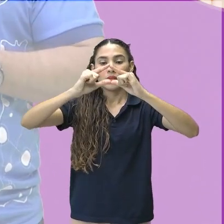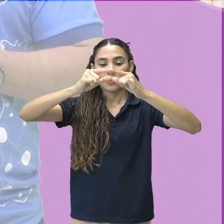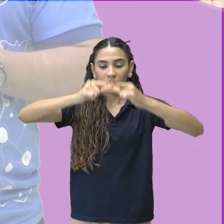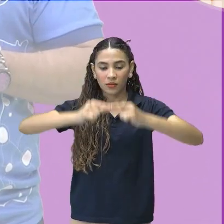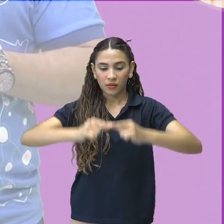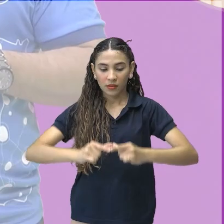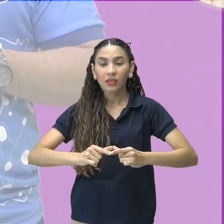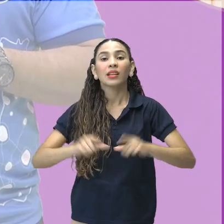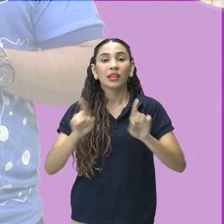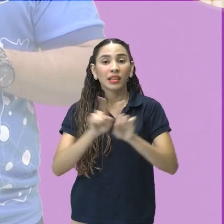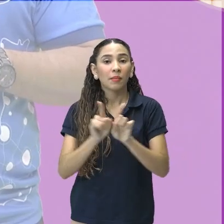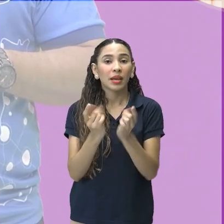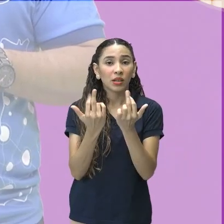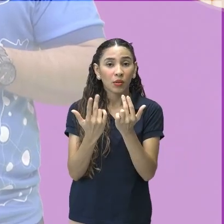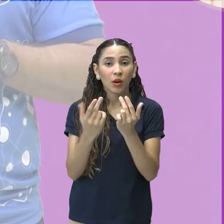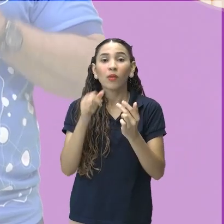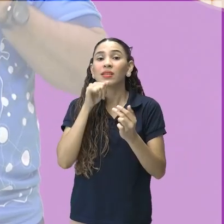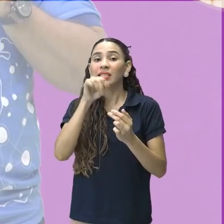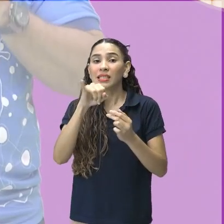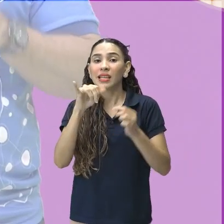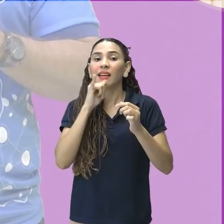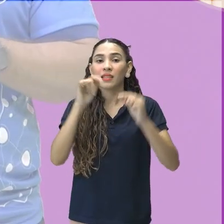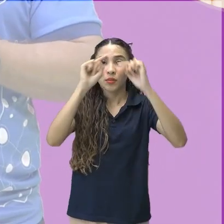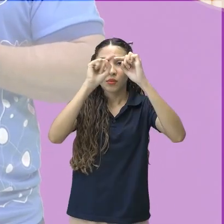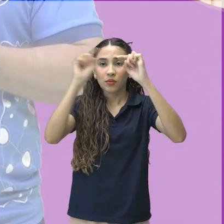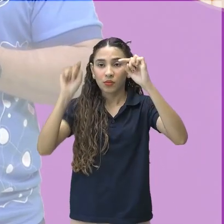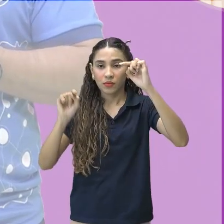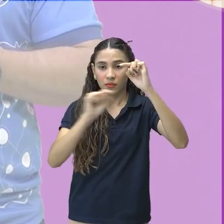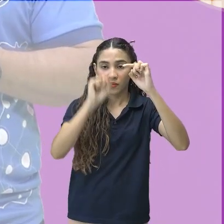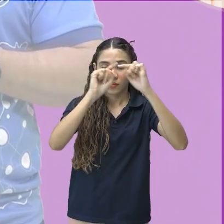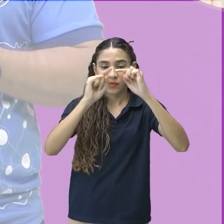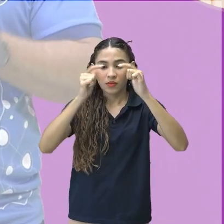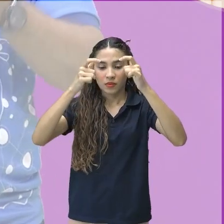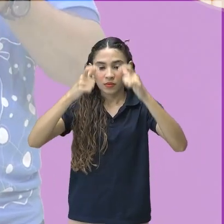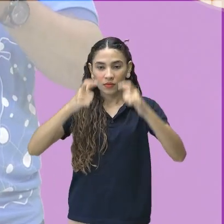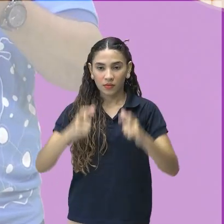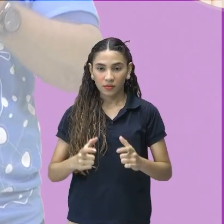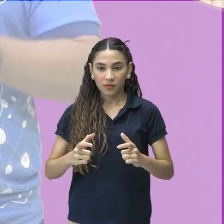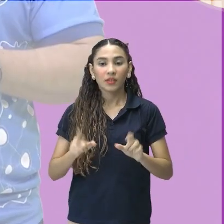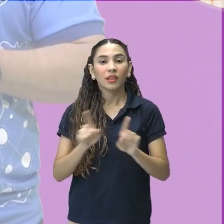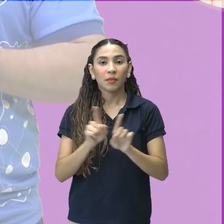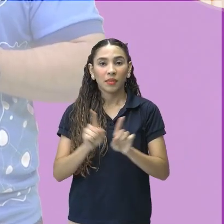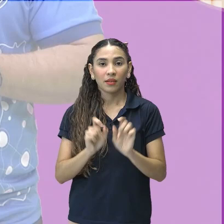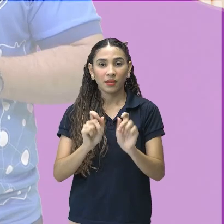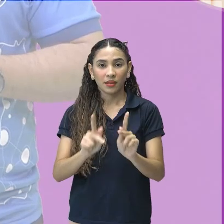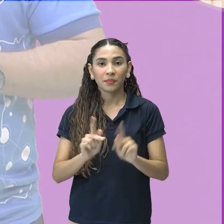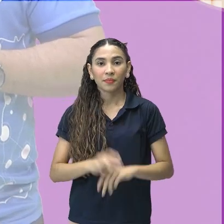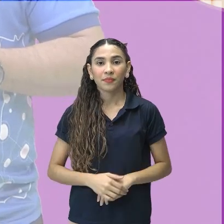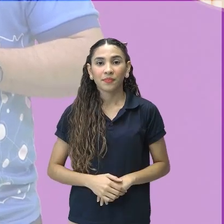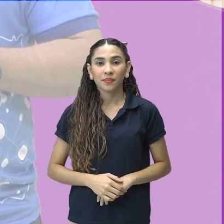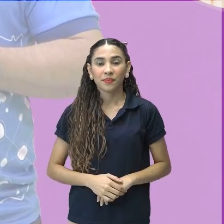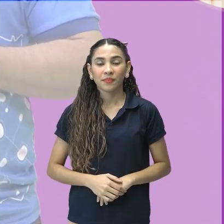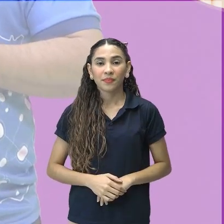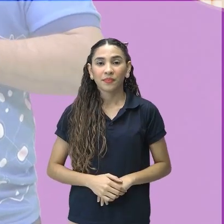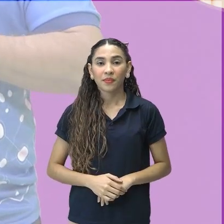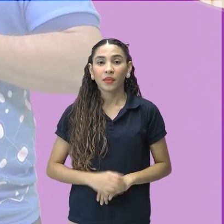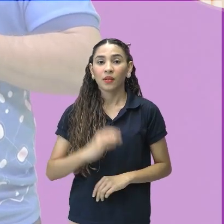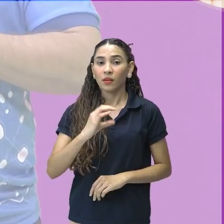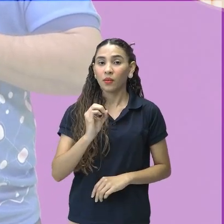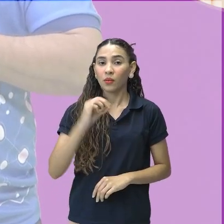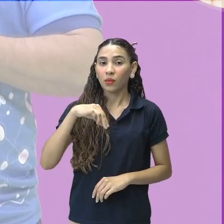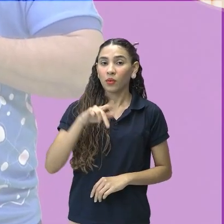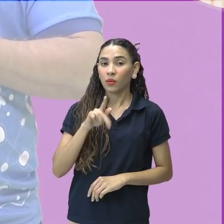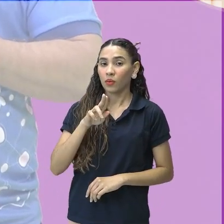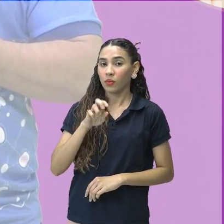um triângulo. Se em cima é um quadrado, embaixo também tem que ser um quadrado. Ok? Congruentes